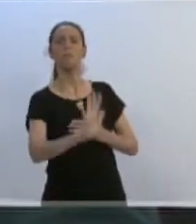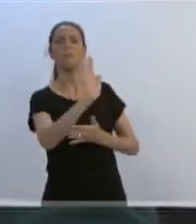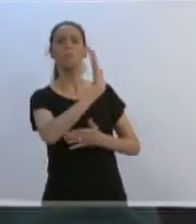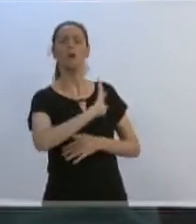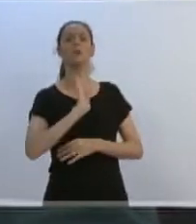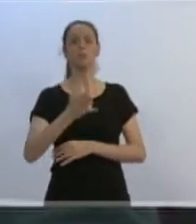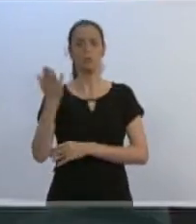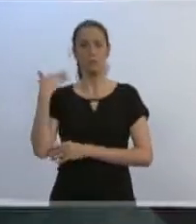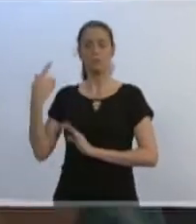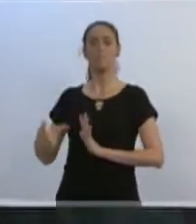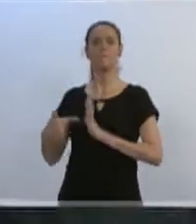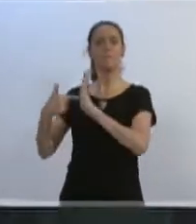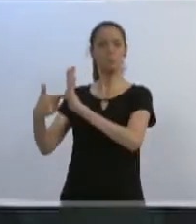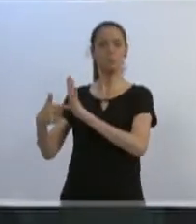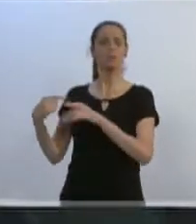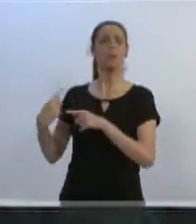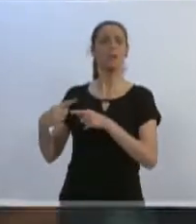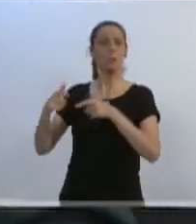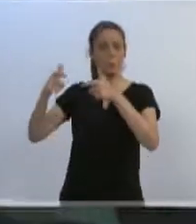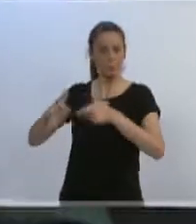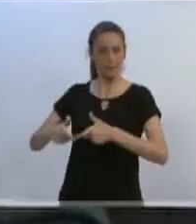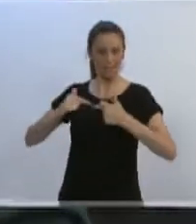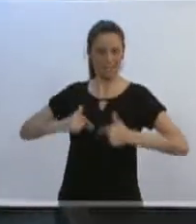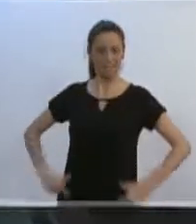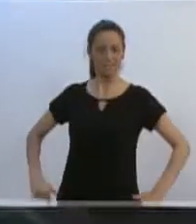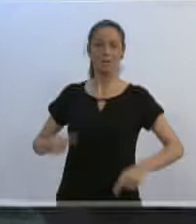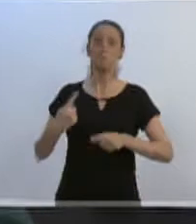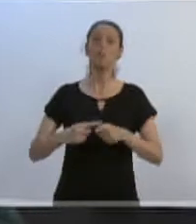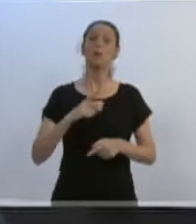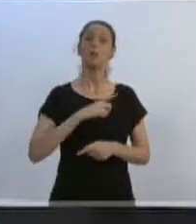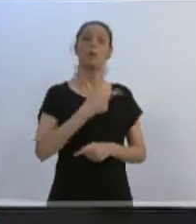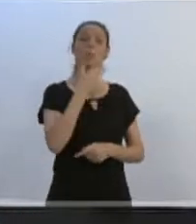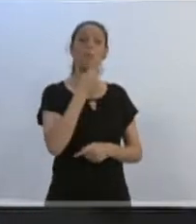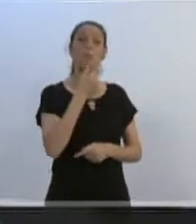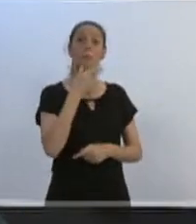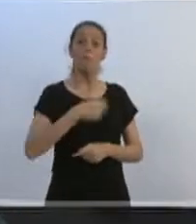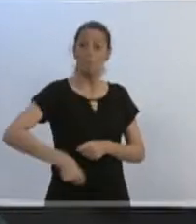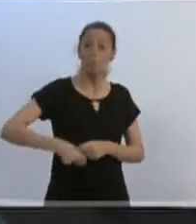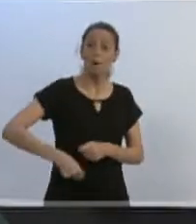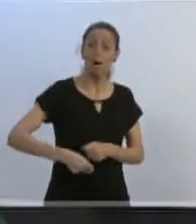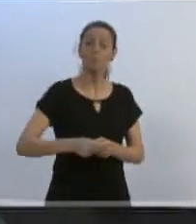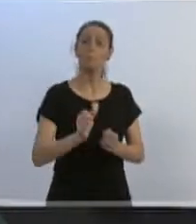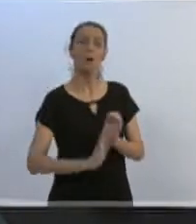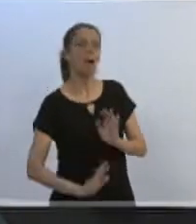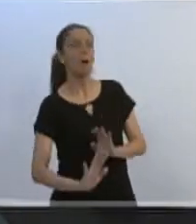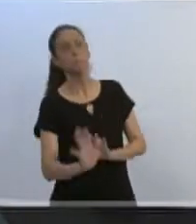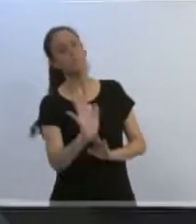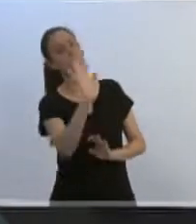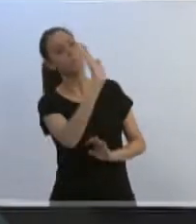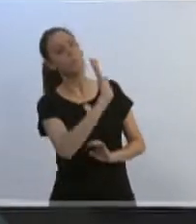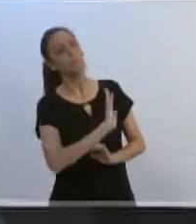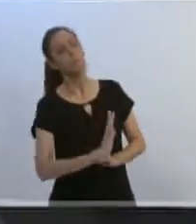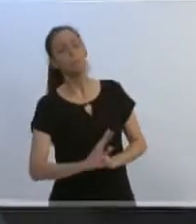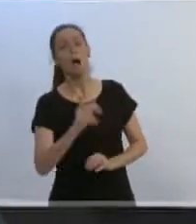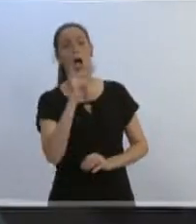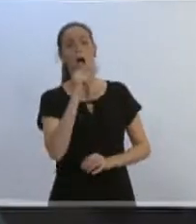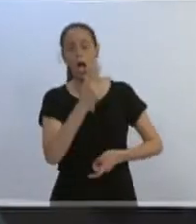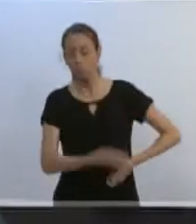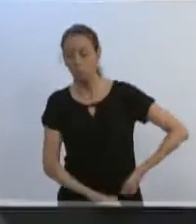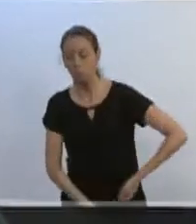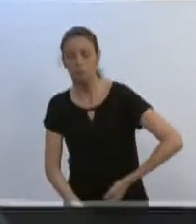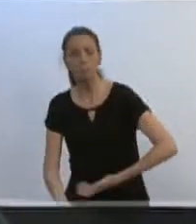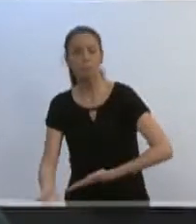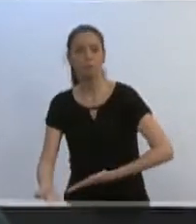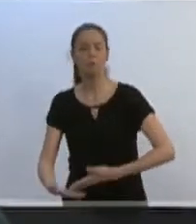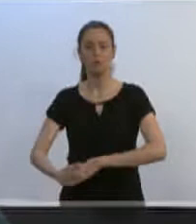aceitar porque tem um tiozinho com um balde fazendo a faxina do ônibus na via pública e jogando pra na rua assim é um